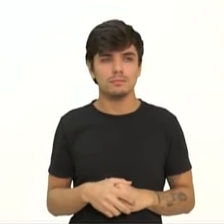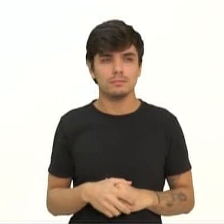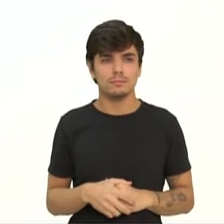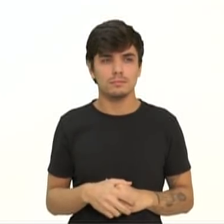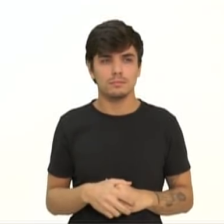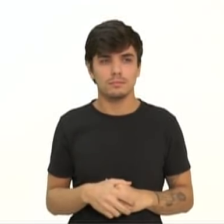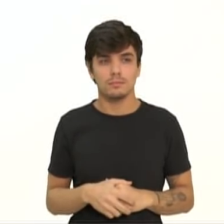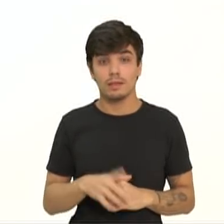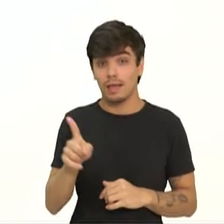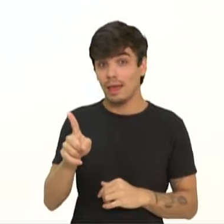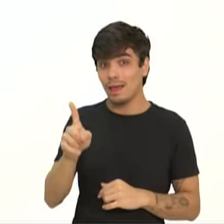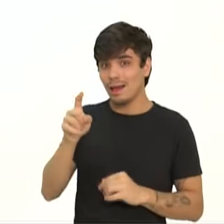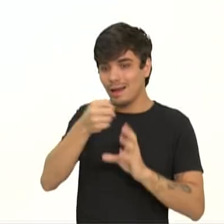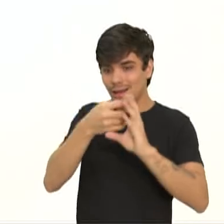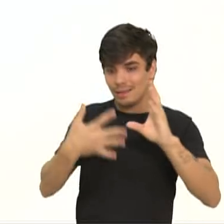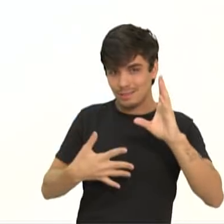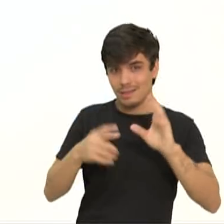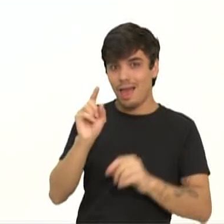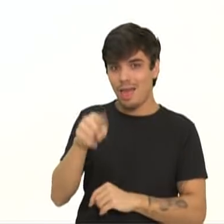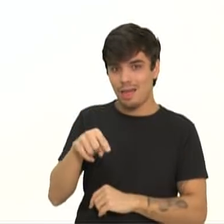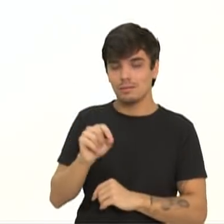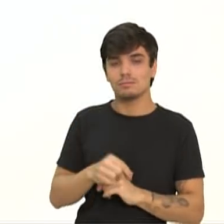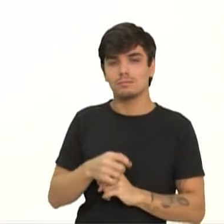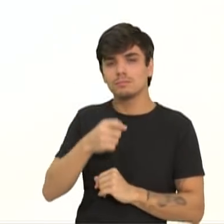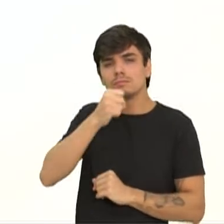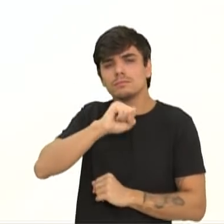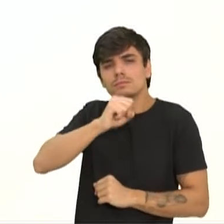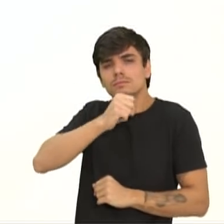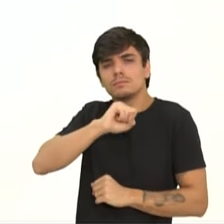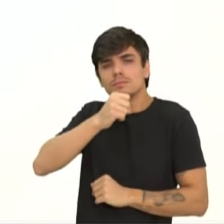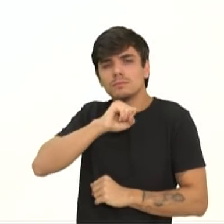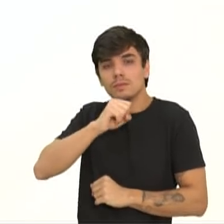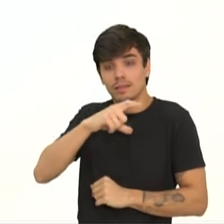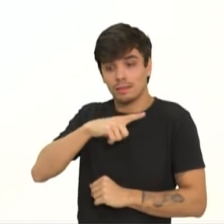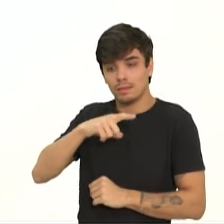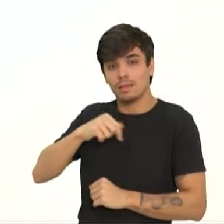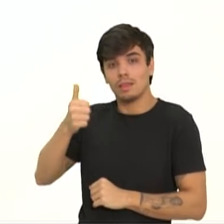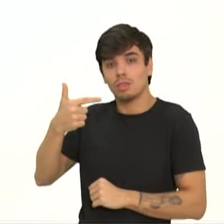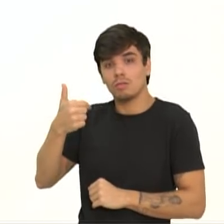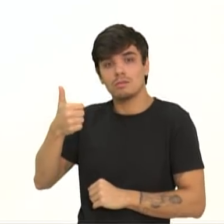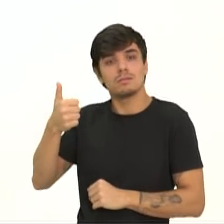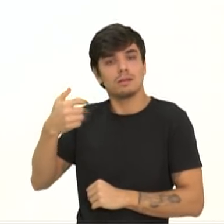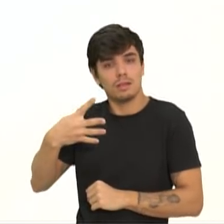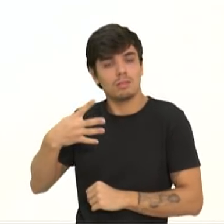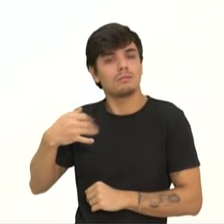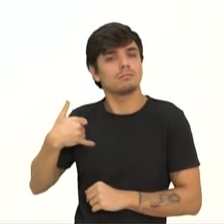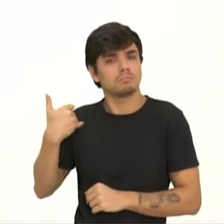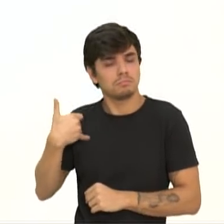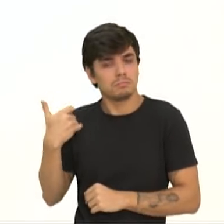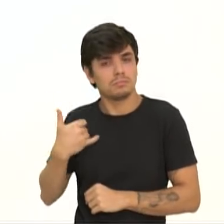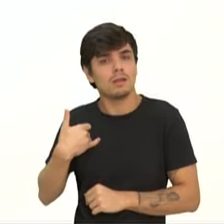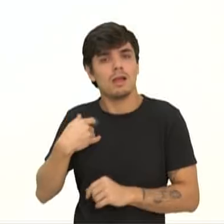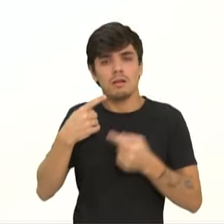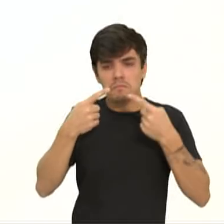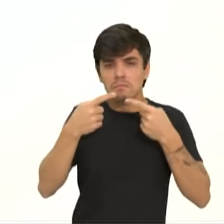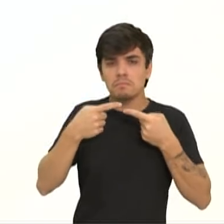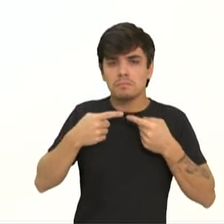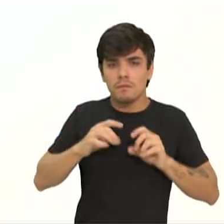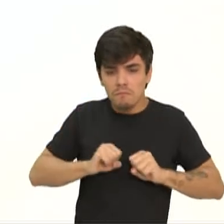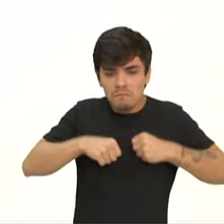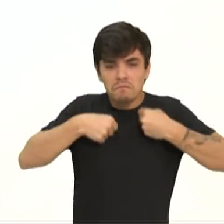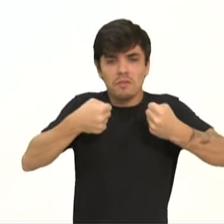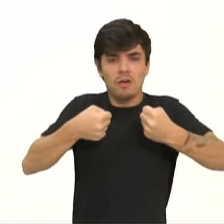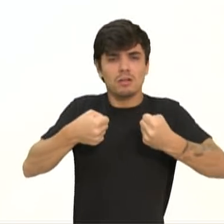Eles são mais velhos, eles têm 12, 14 anos, eles são fortes,